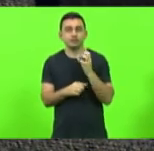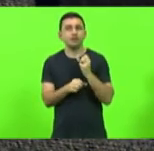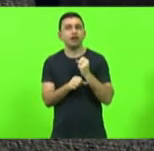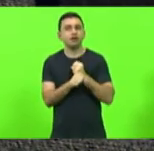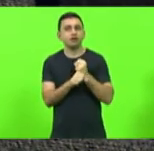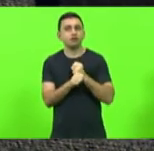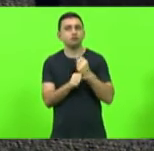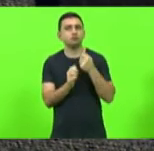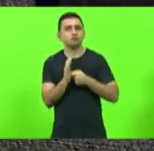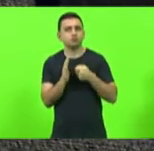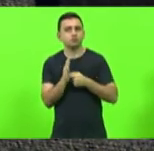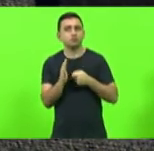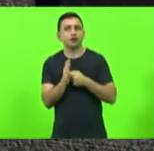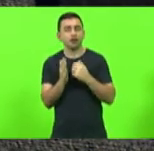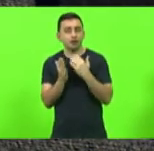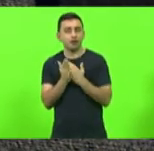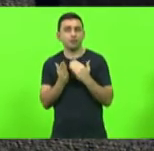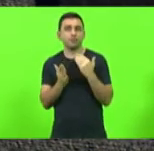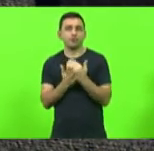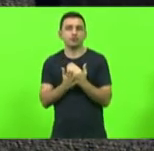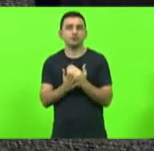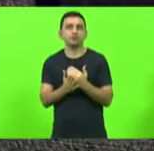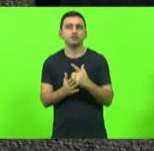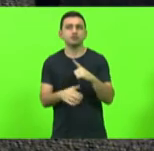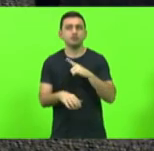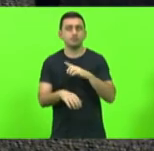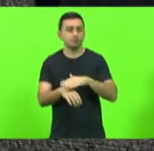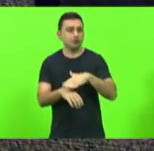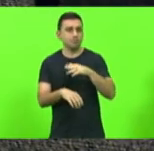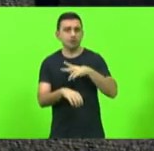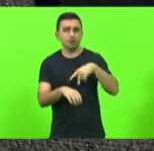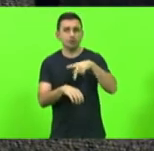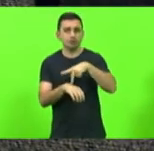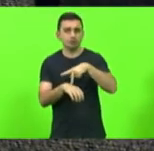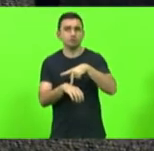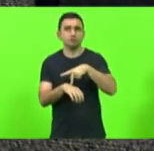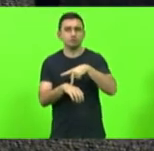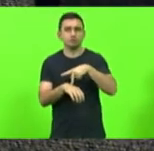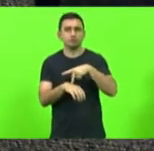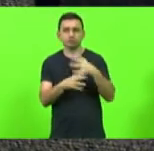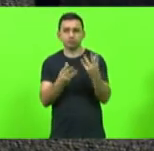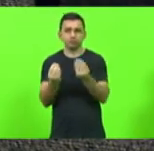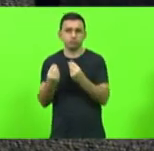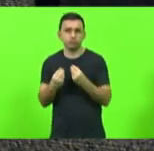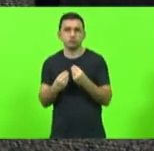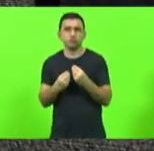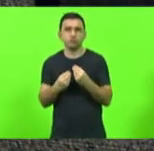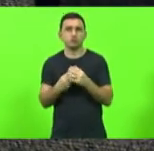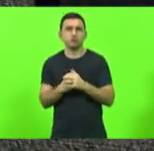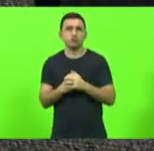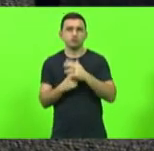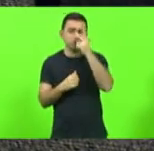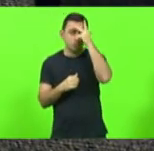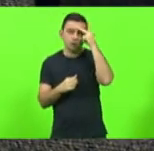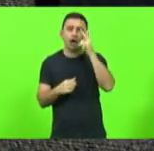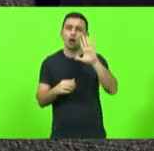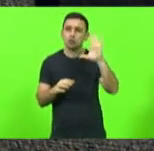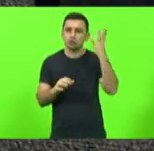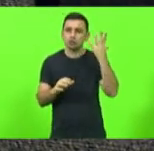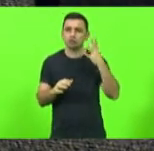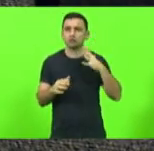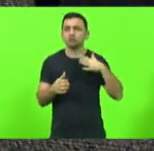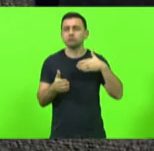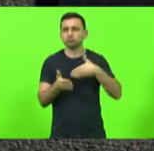E, mais que isso, a gente está em mais países através do mar, movimento de luz afetados por represas, como foi visto ali no